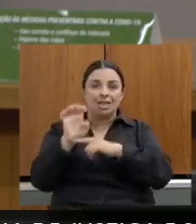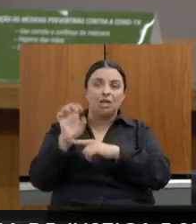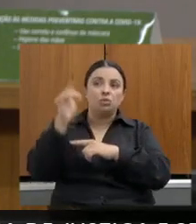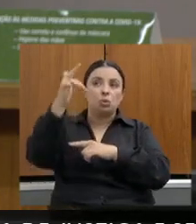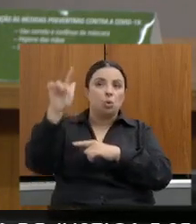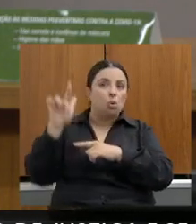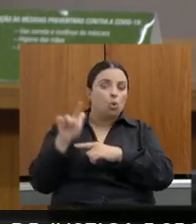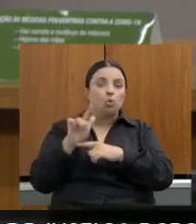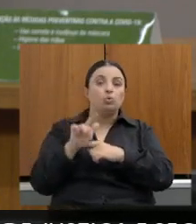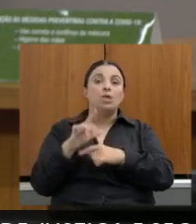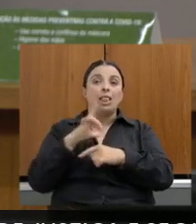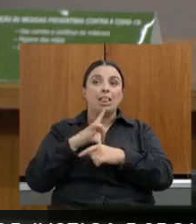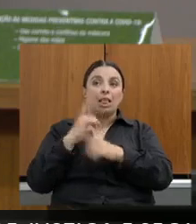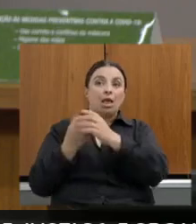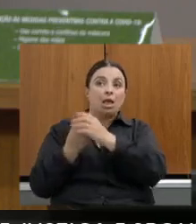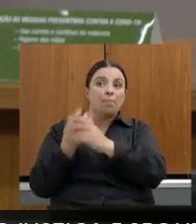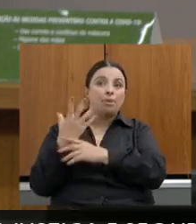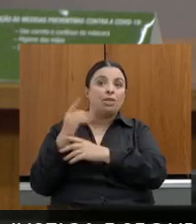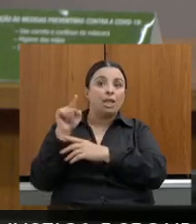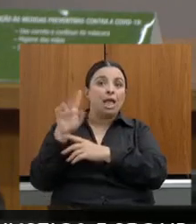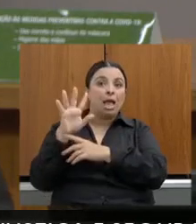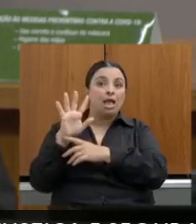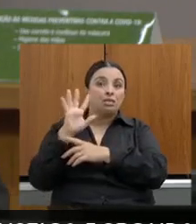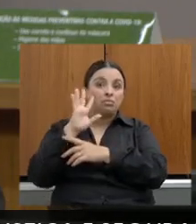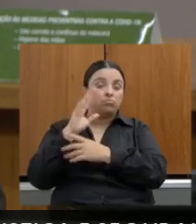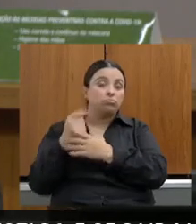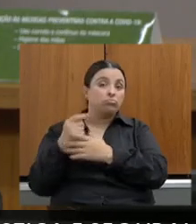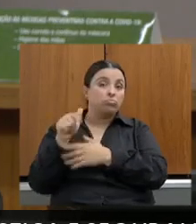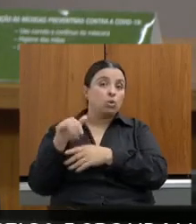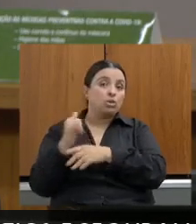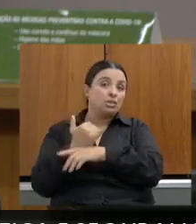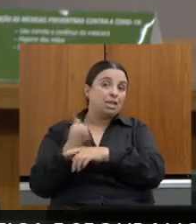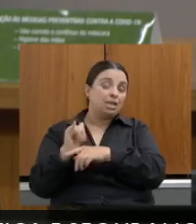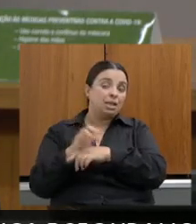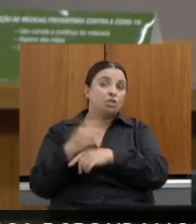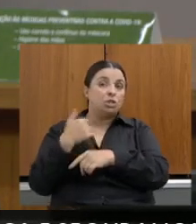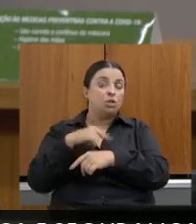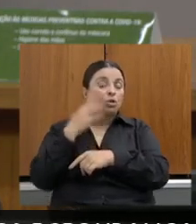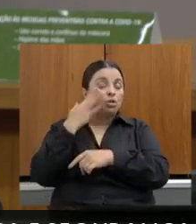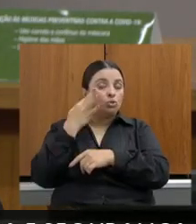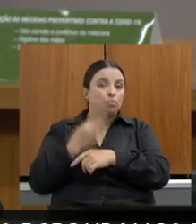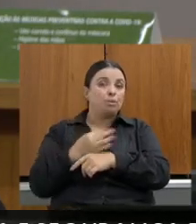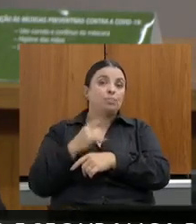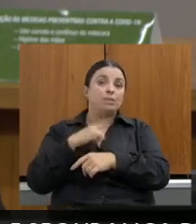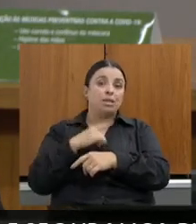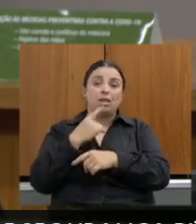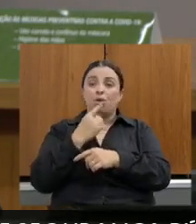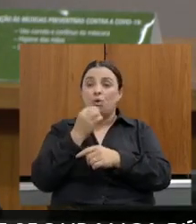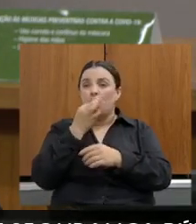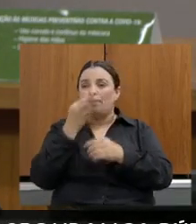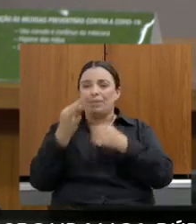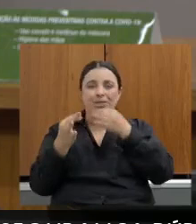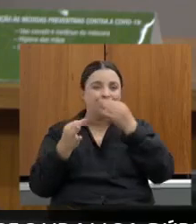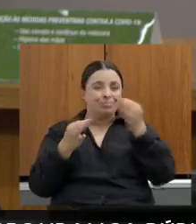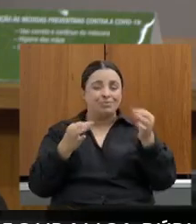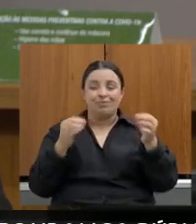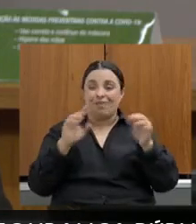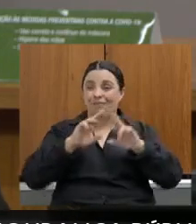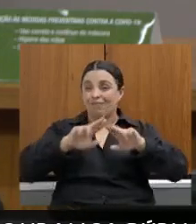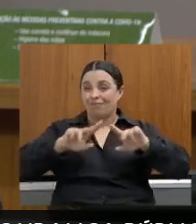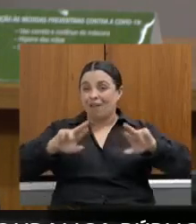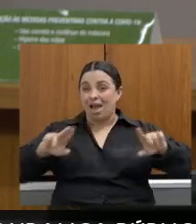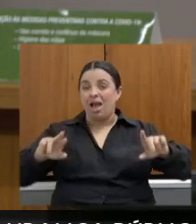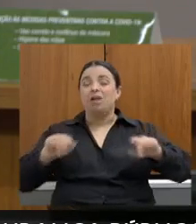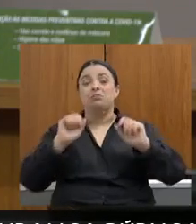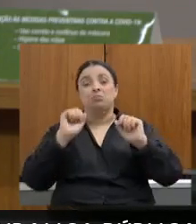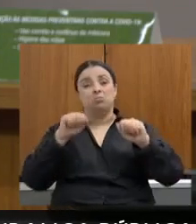estados do país tem plantado essa solução então a gente entende que as opiniões são de fato diversas né